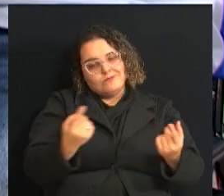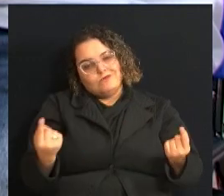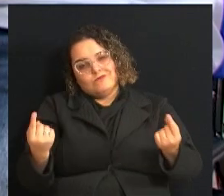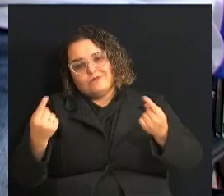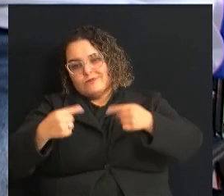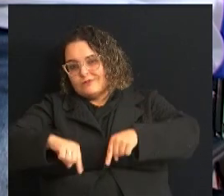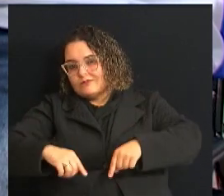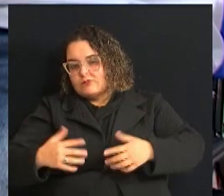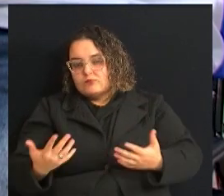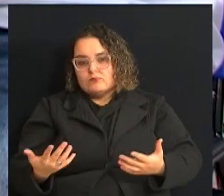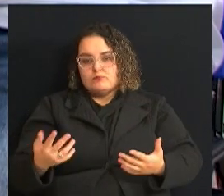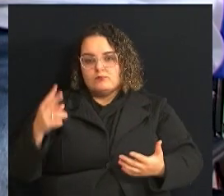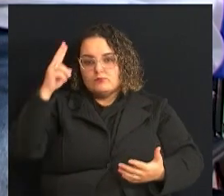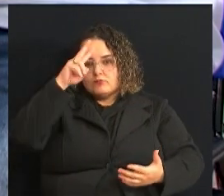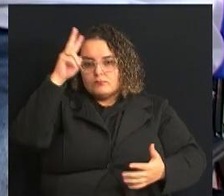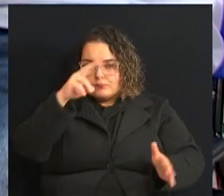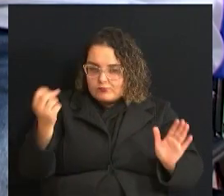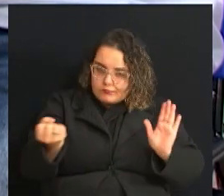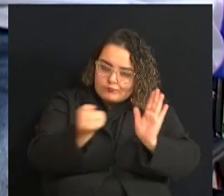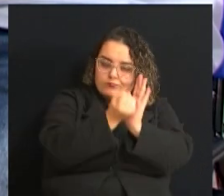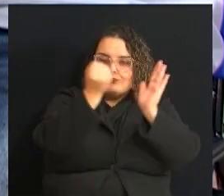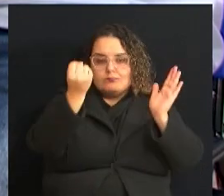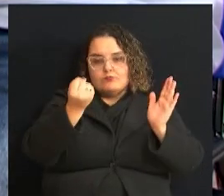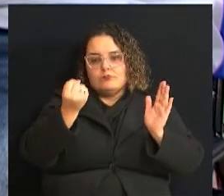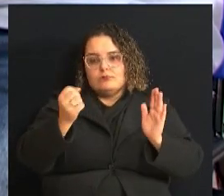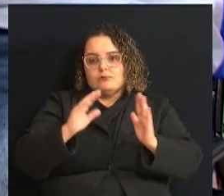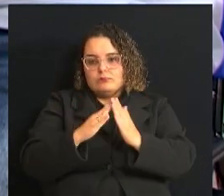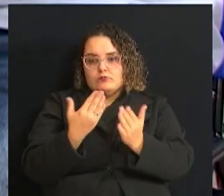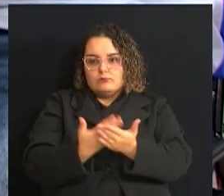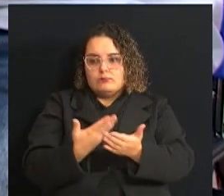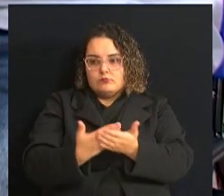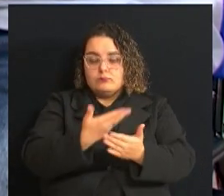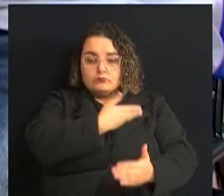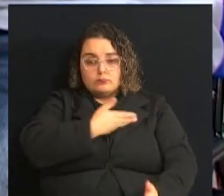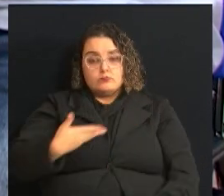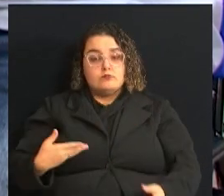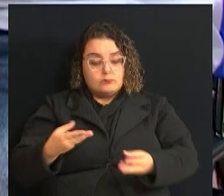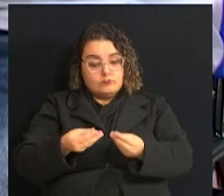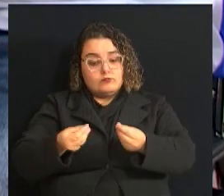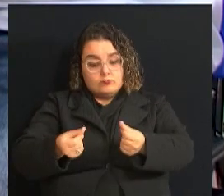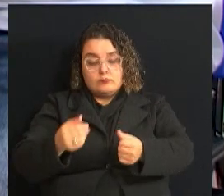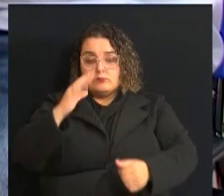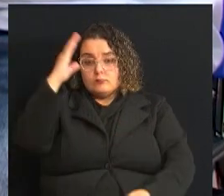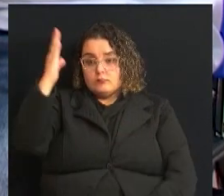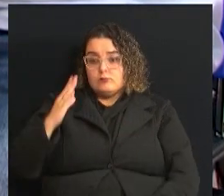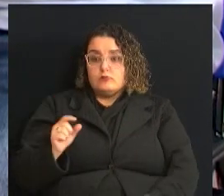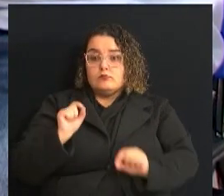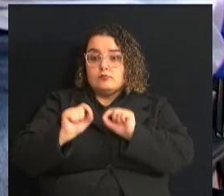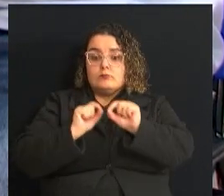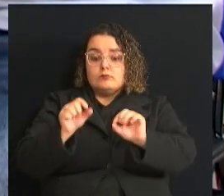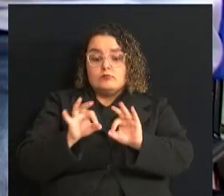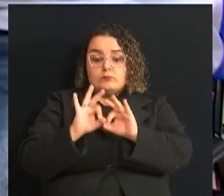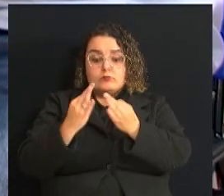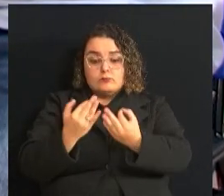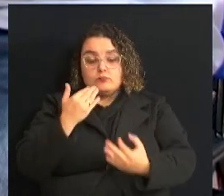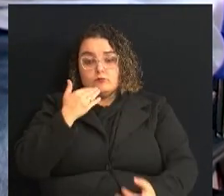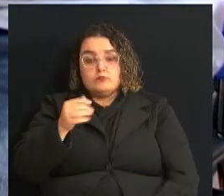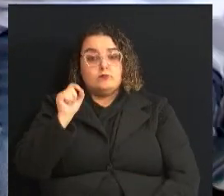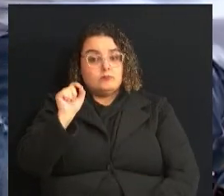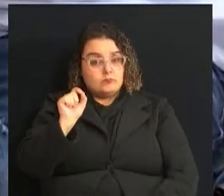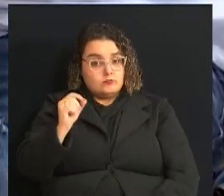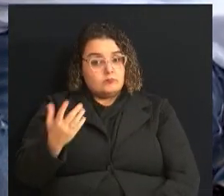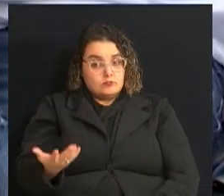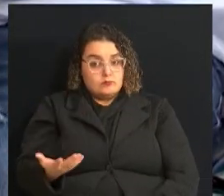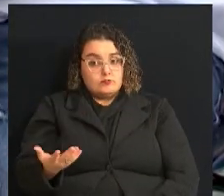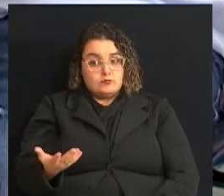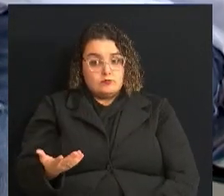histórica pela educação pública de qualidade no Brasil. E o que essas famílias reivindicam é o que elas chamam